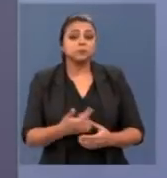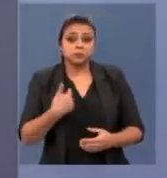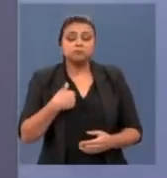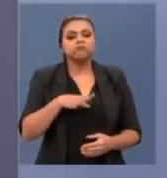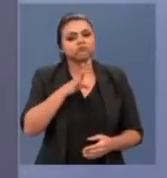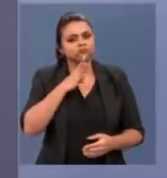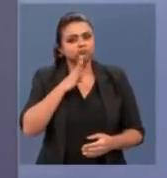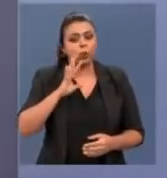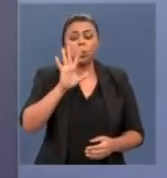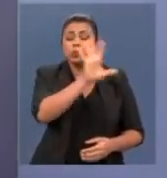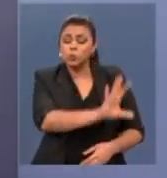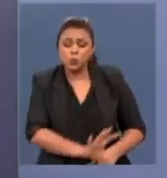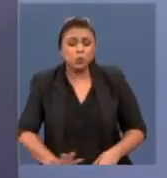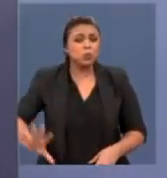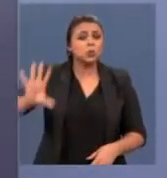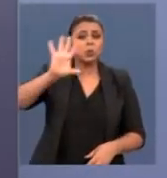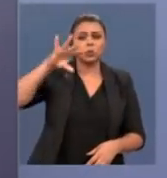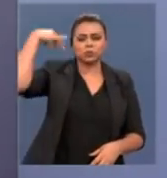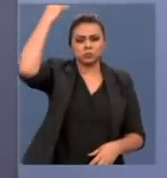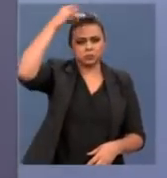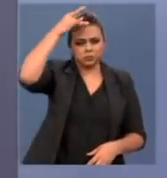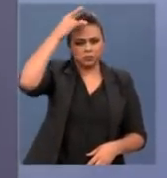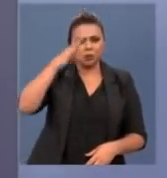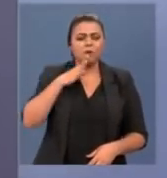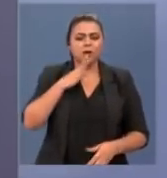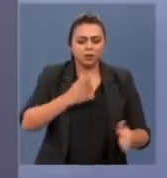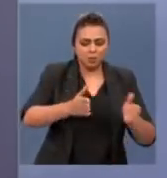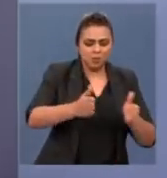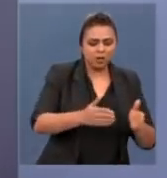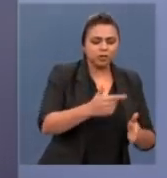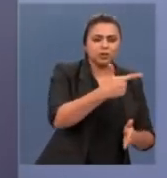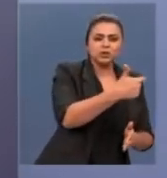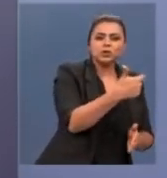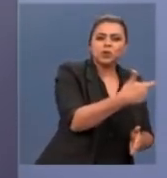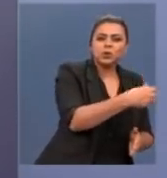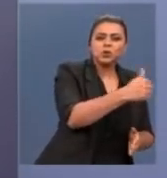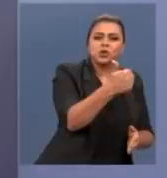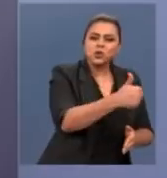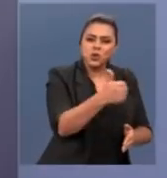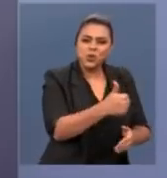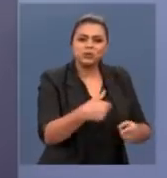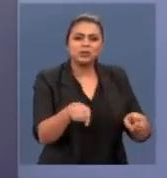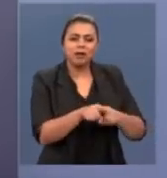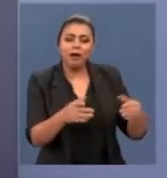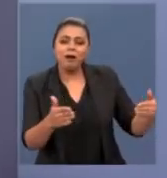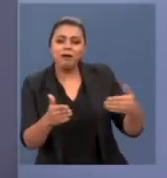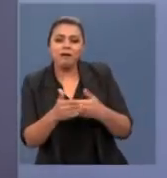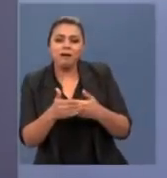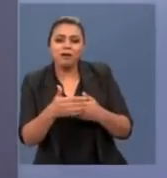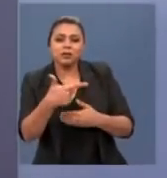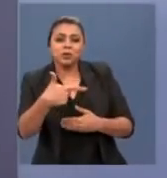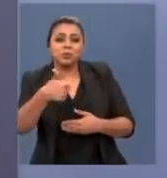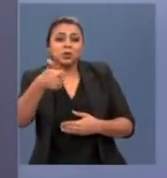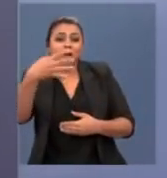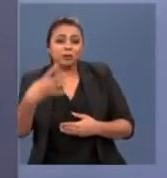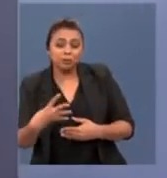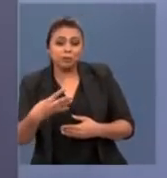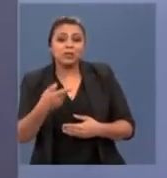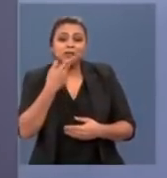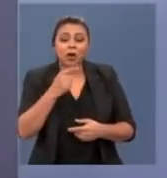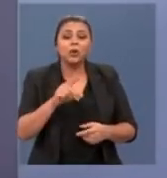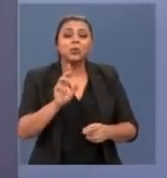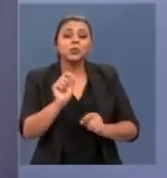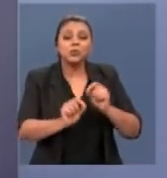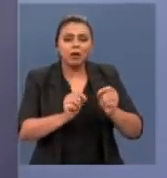conheço o estado todo por exemplo no mandato de 2011 a 2014 esquecer que tinham aquidabã poderia lá em cachoeiro que